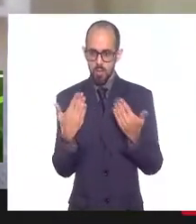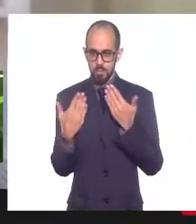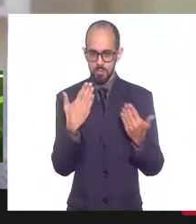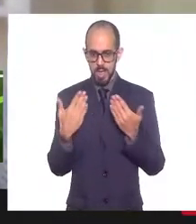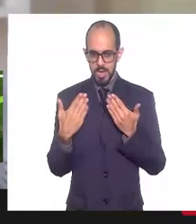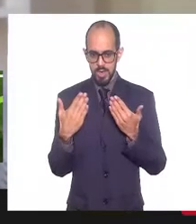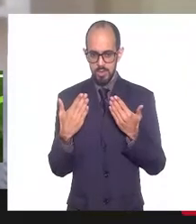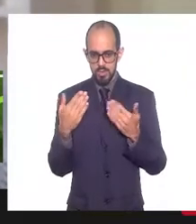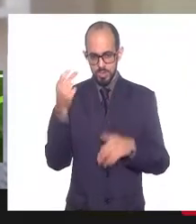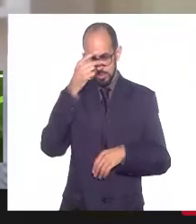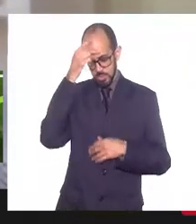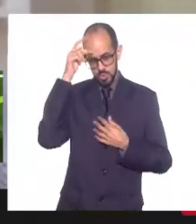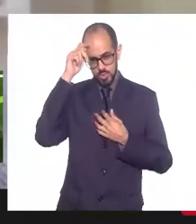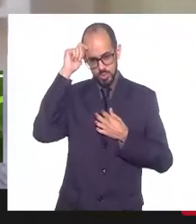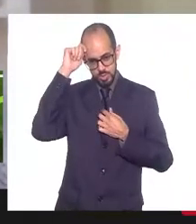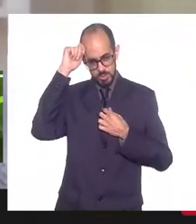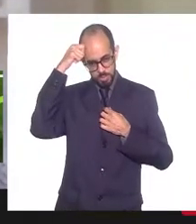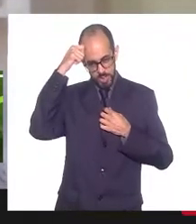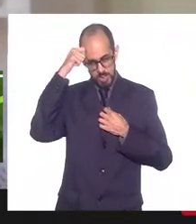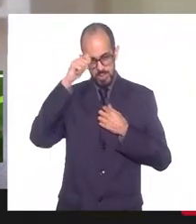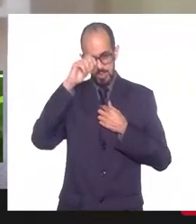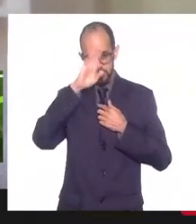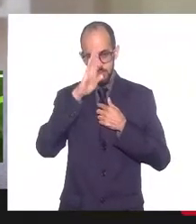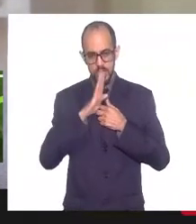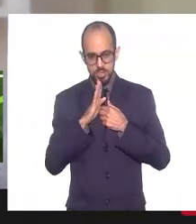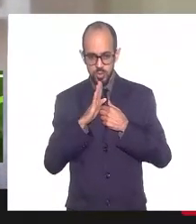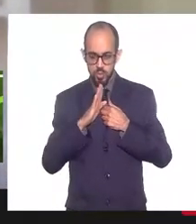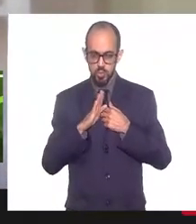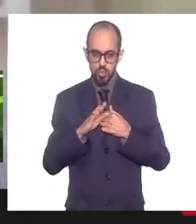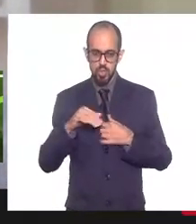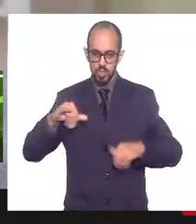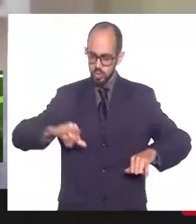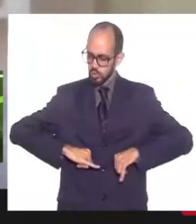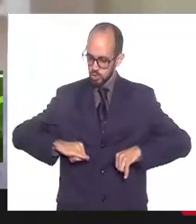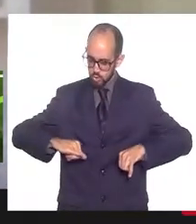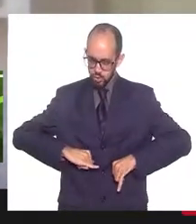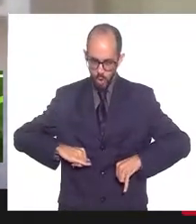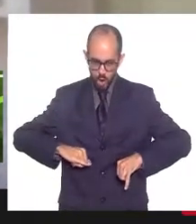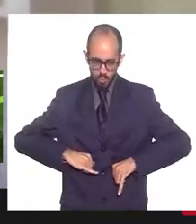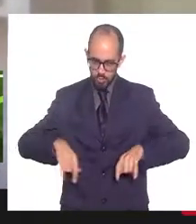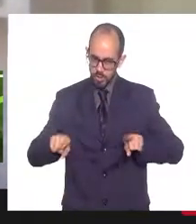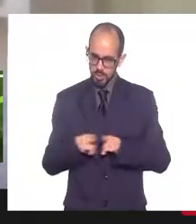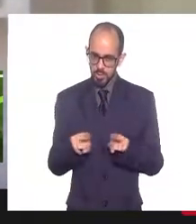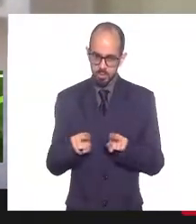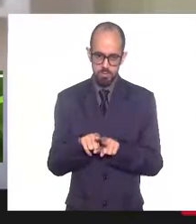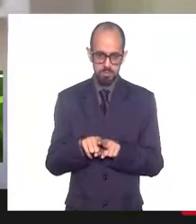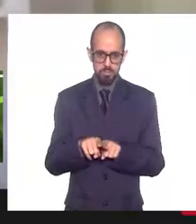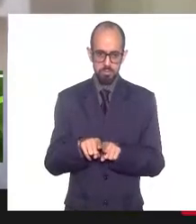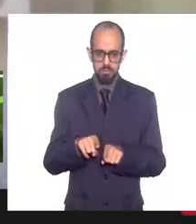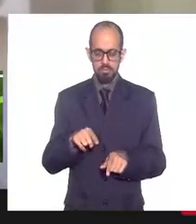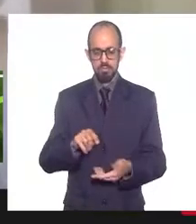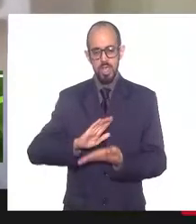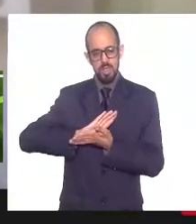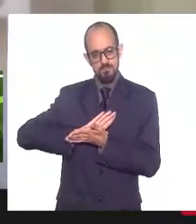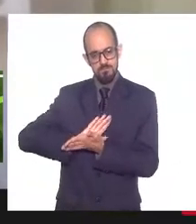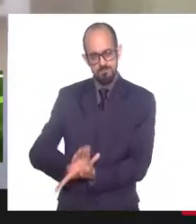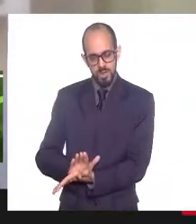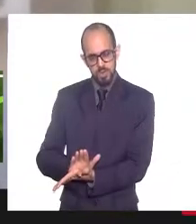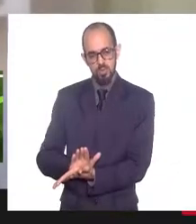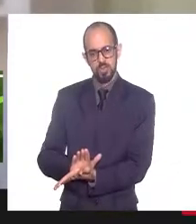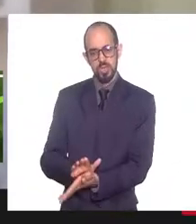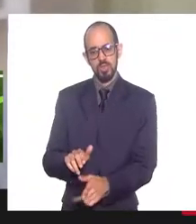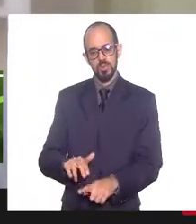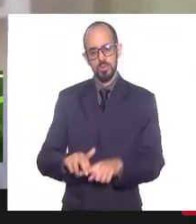às pessoas pretas neste país e sofrem muitos tipos de intolerância a